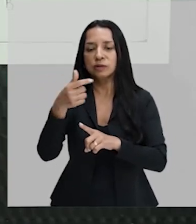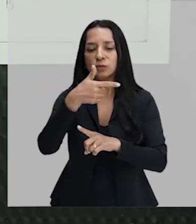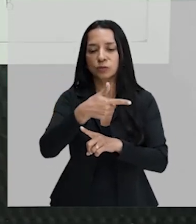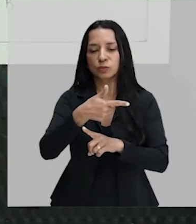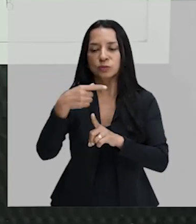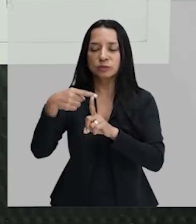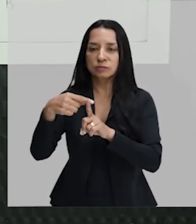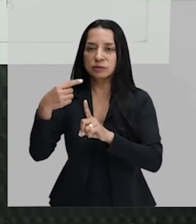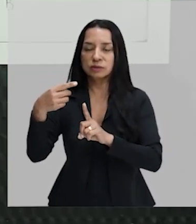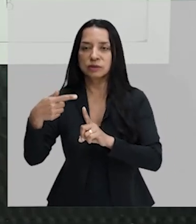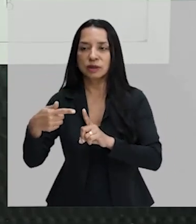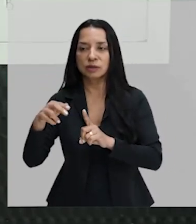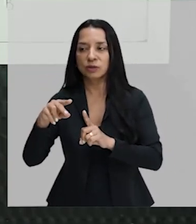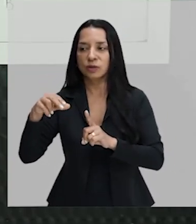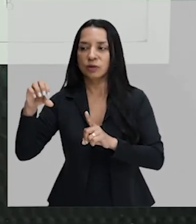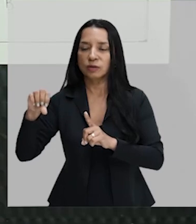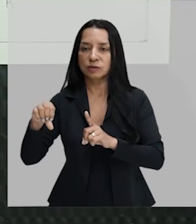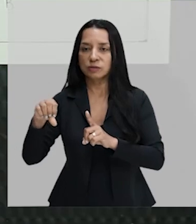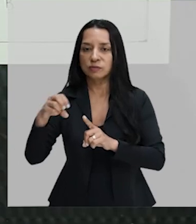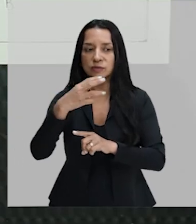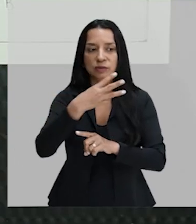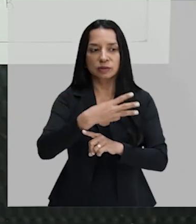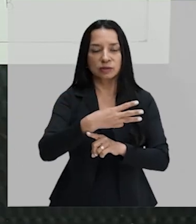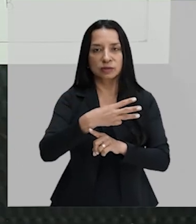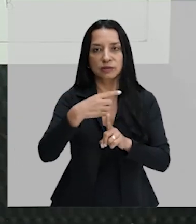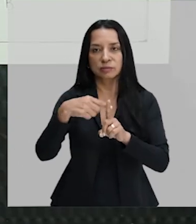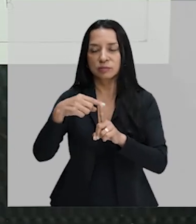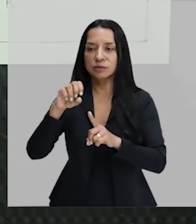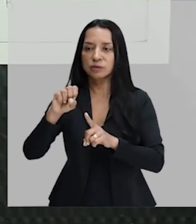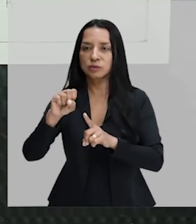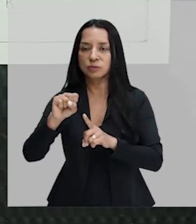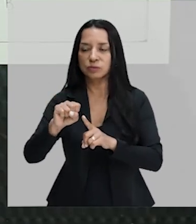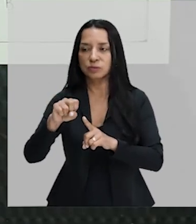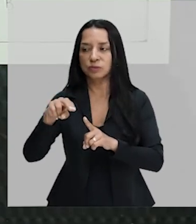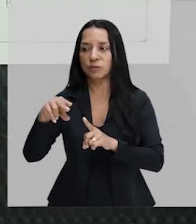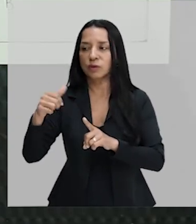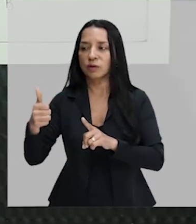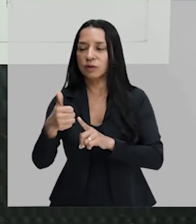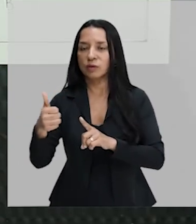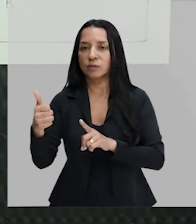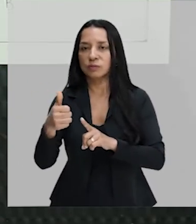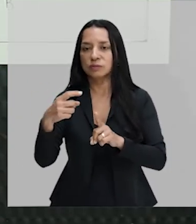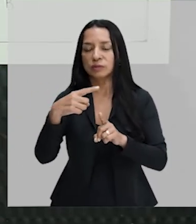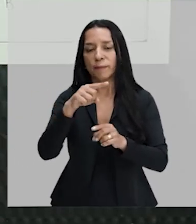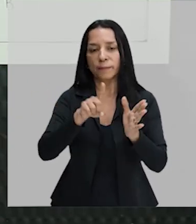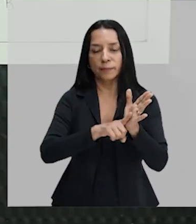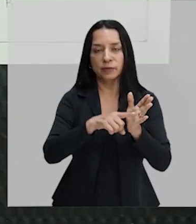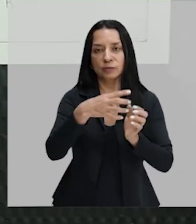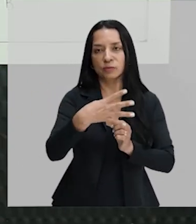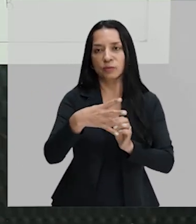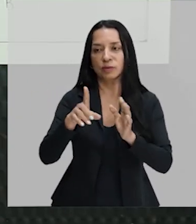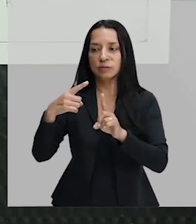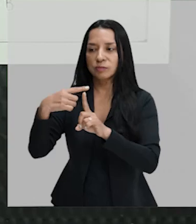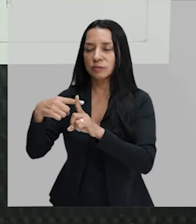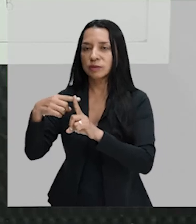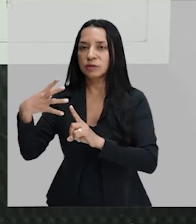9. 3 com 8 dá 11. Menos 4 com mais 4 dá